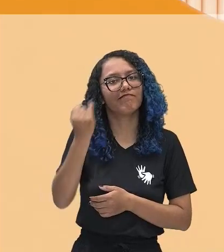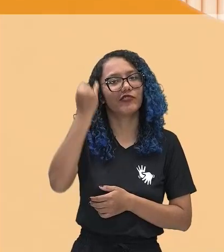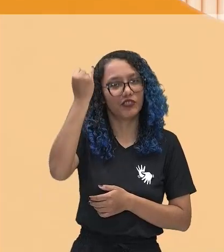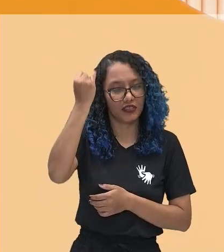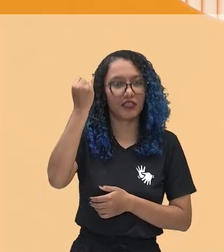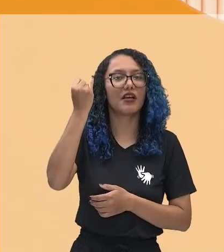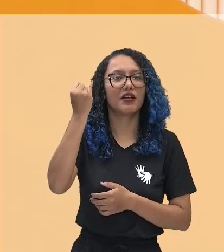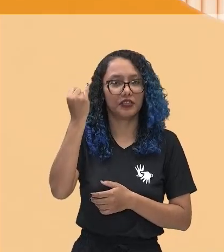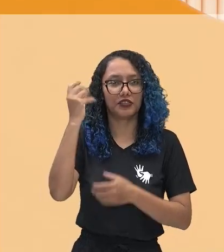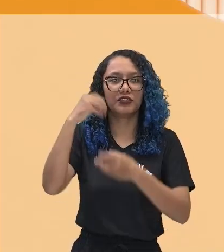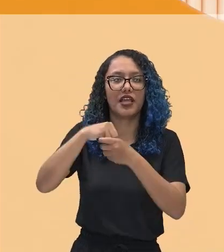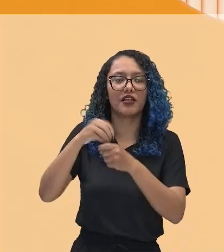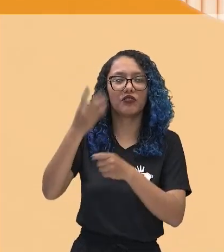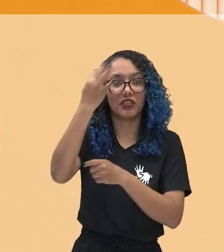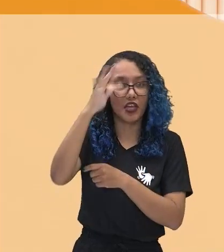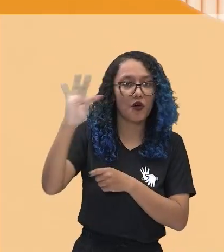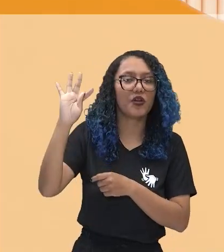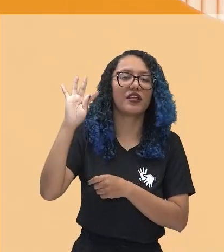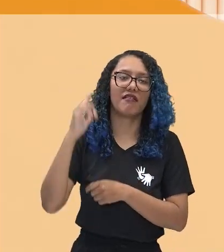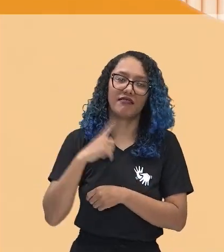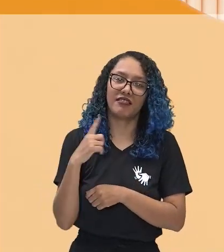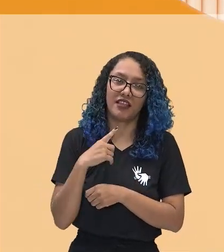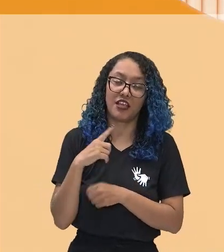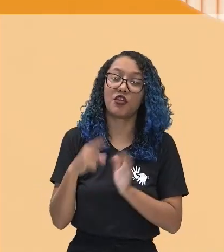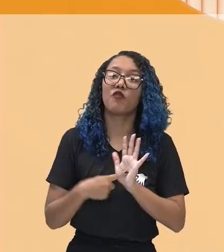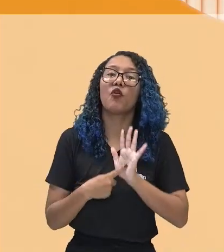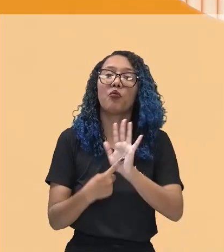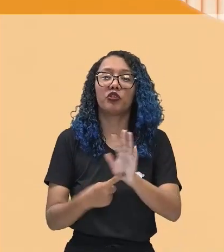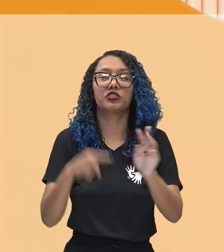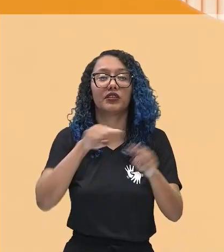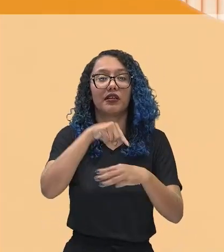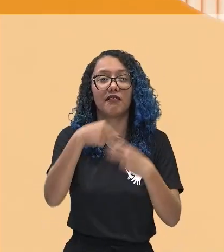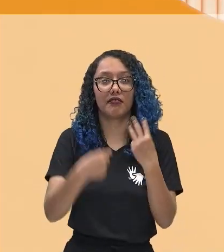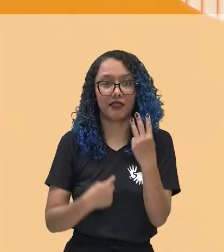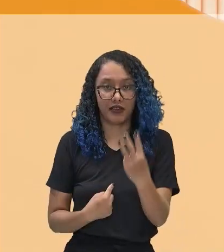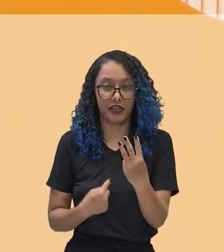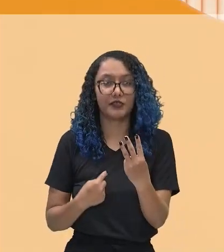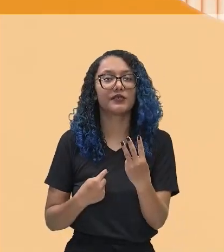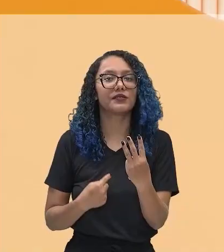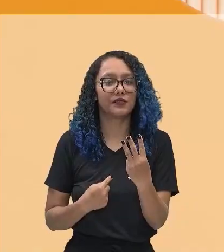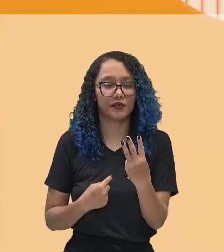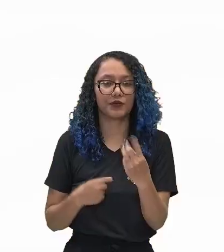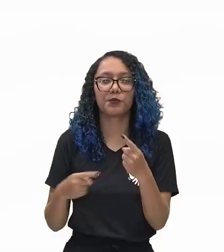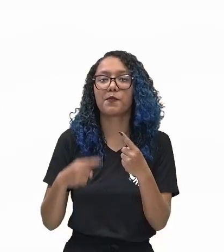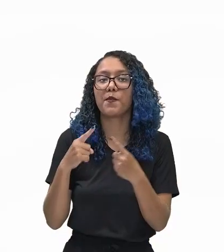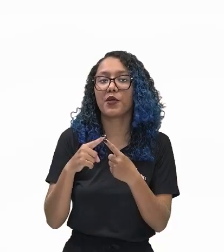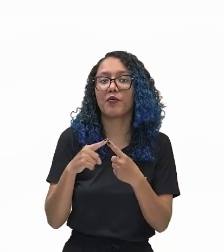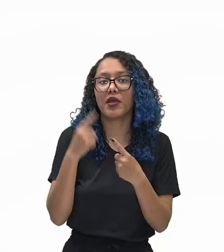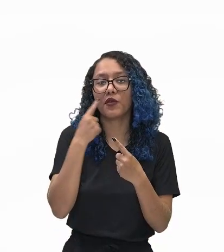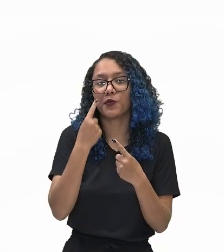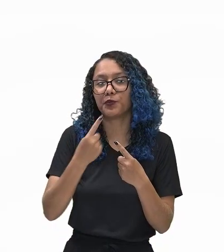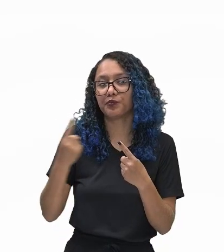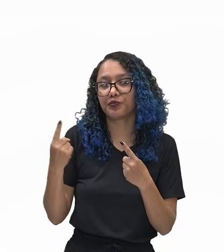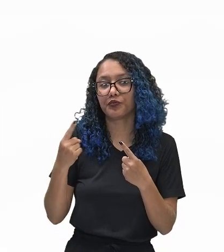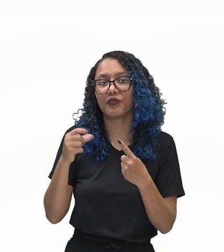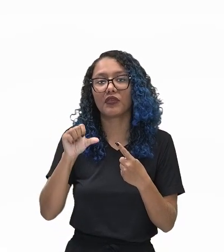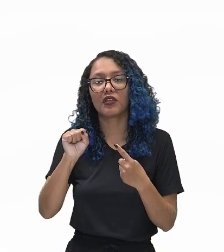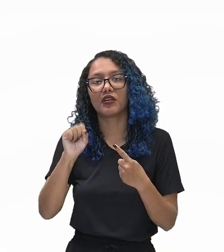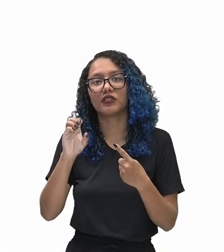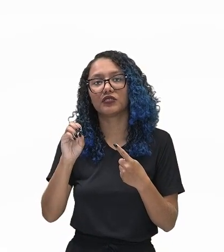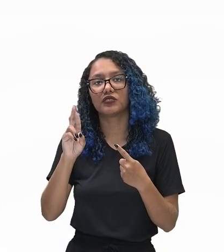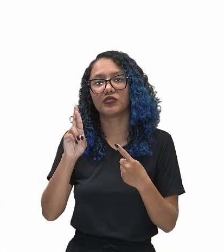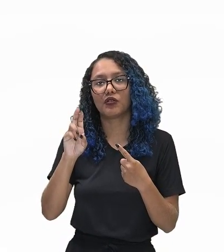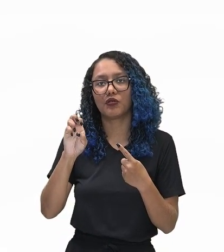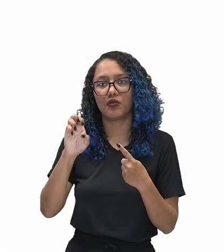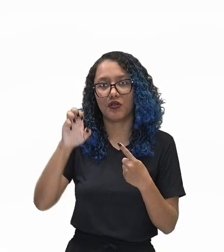pensamento filosófico. Vou trazer aqui para vocês 3 nomes fundamentais aí. O primeiro deles é Søren